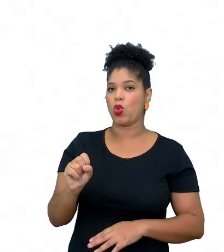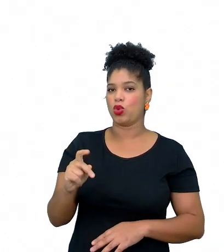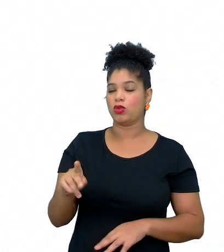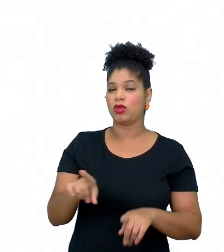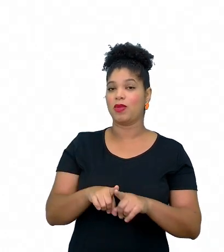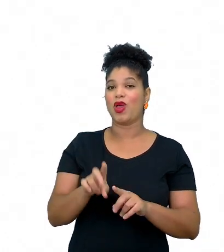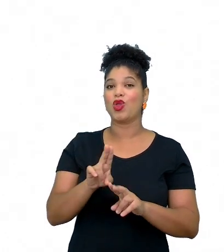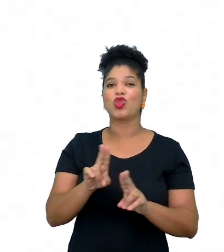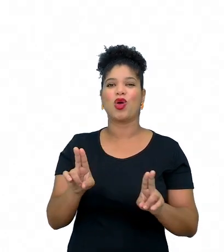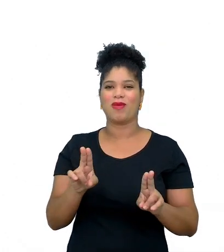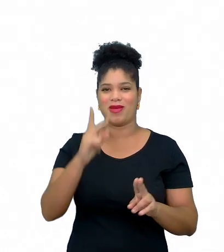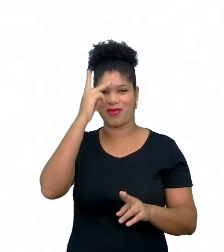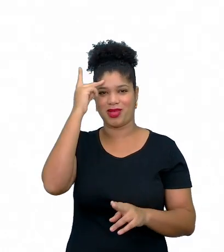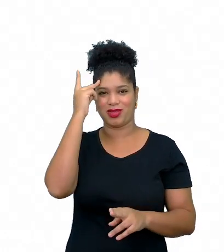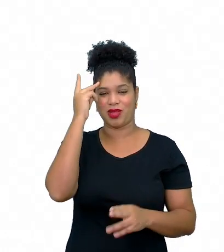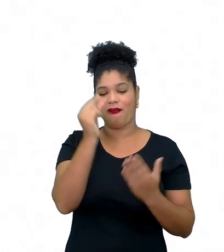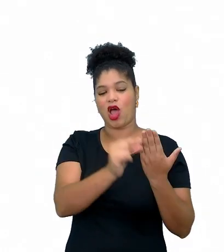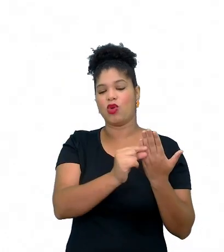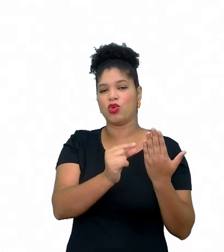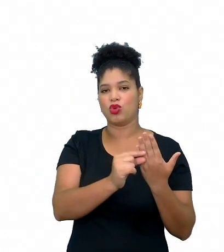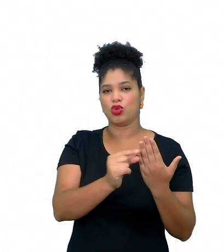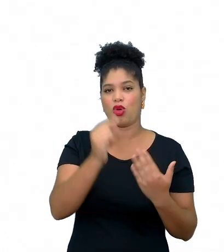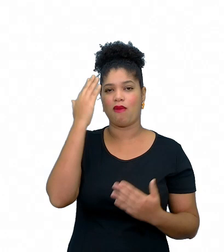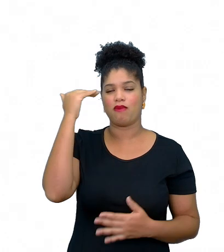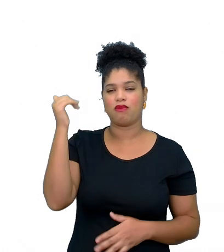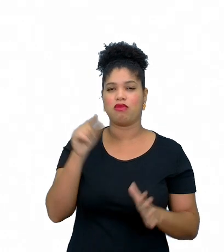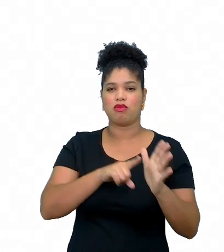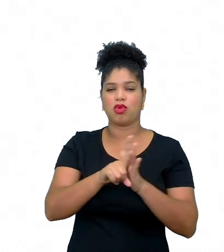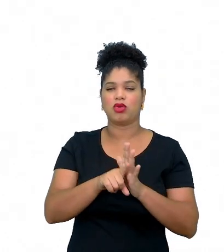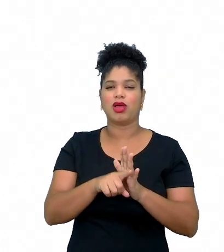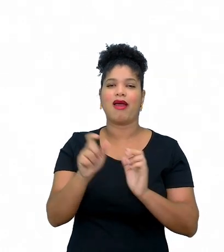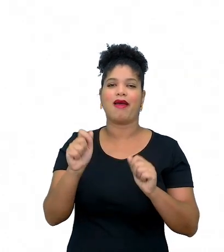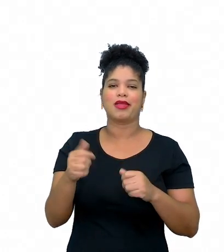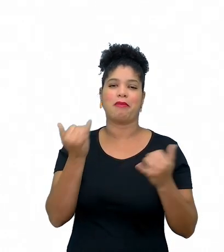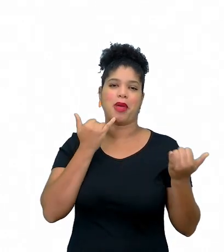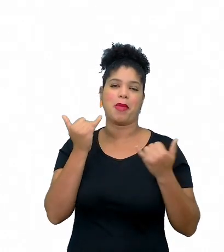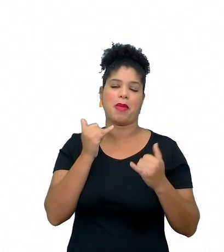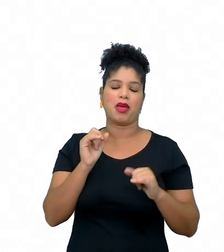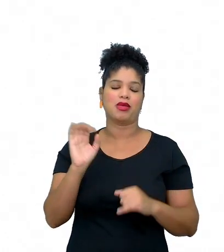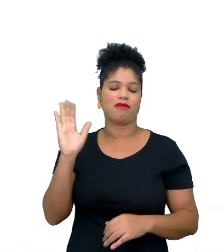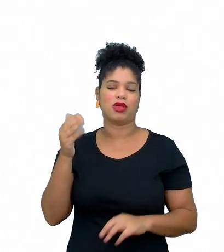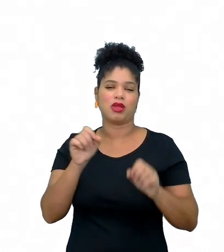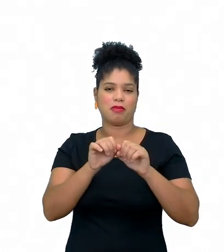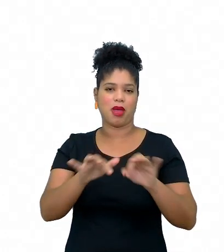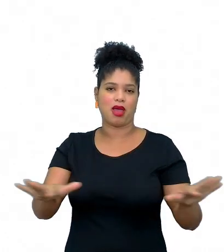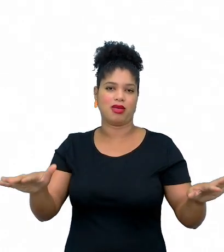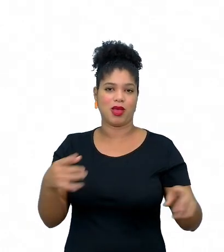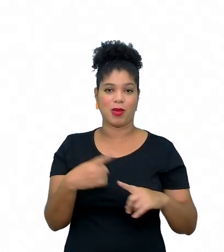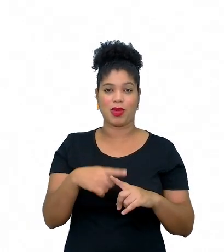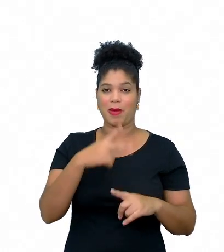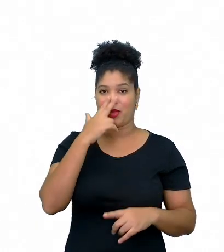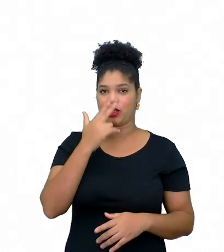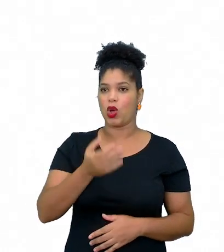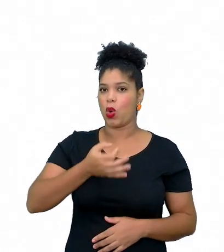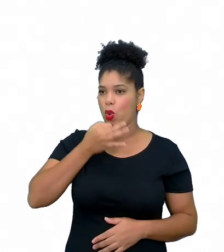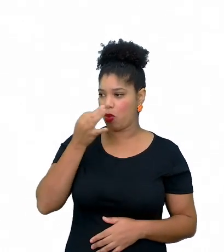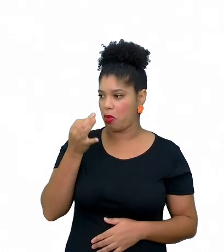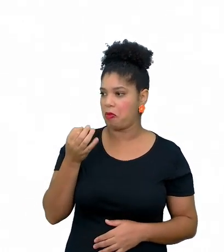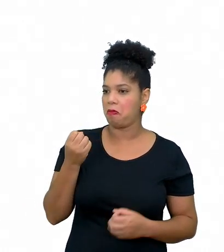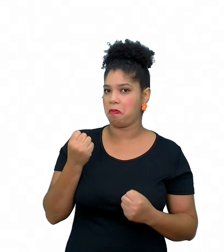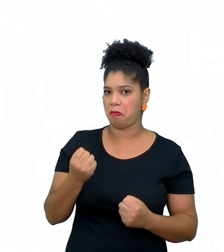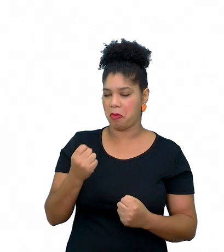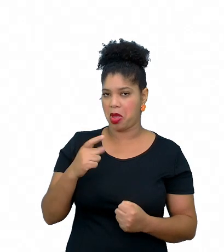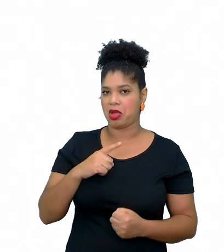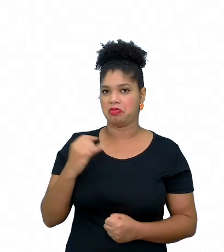pesquisador famoso para criar uma notícia falsa. Por quê? Porque você dá a ideia do argumento de valor, né? A